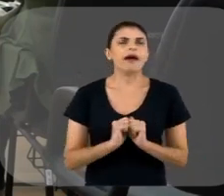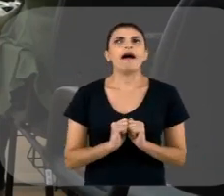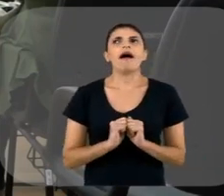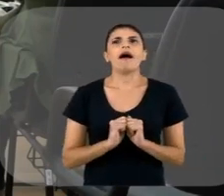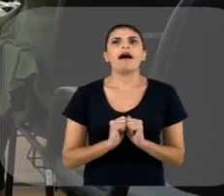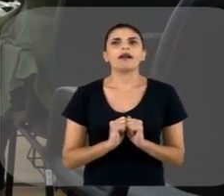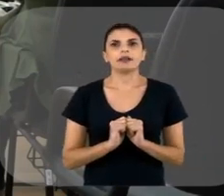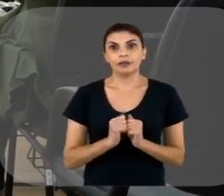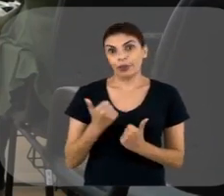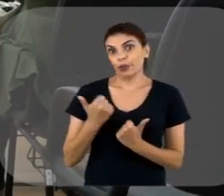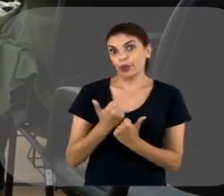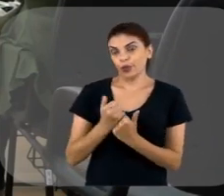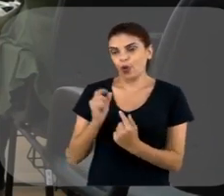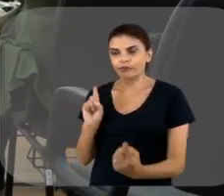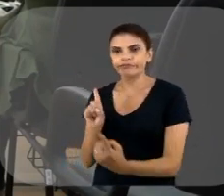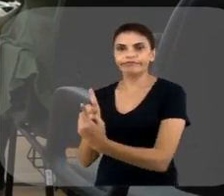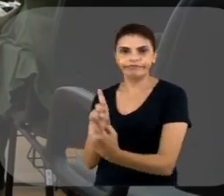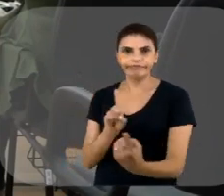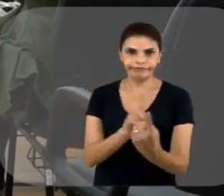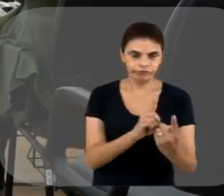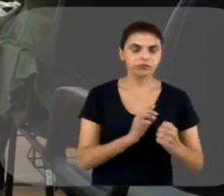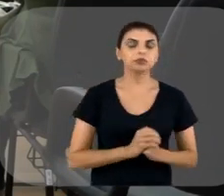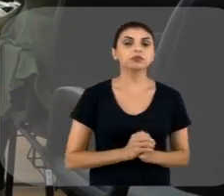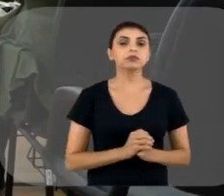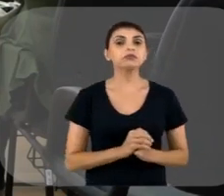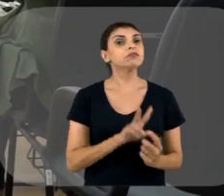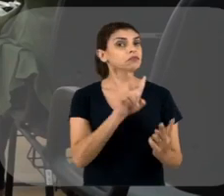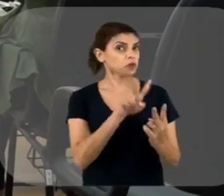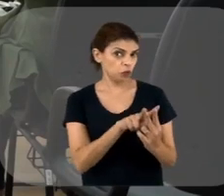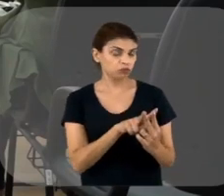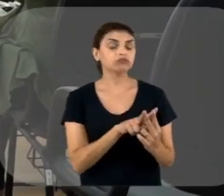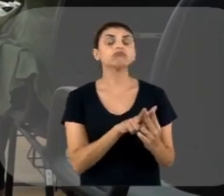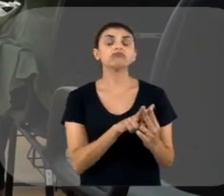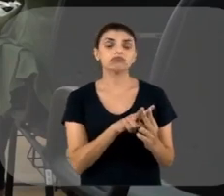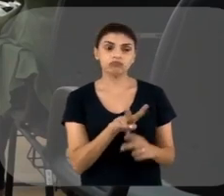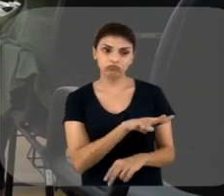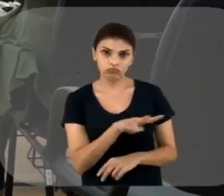ali do tutor. Ambos têm